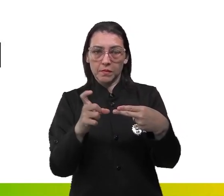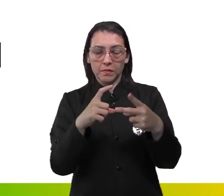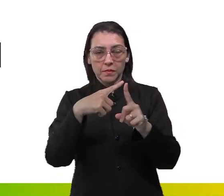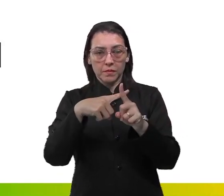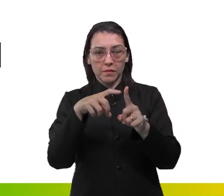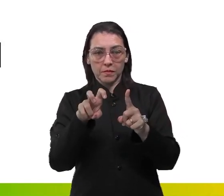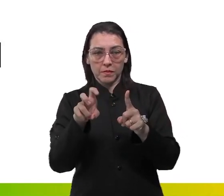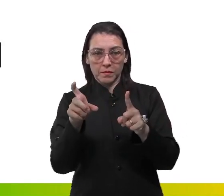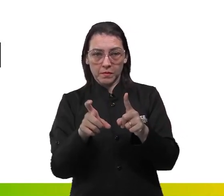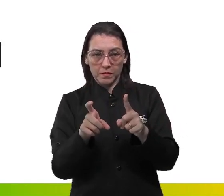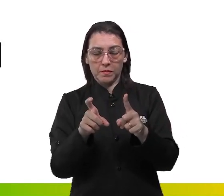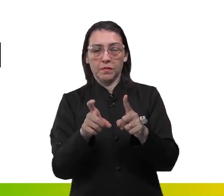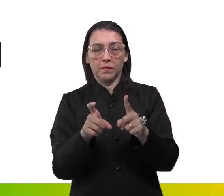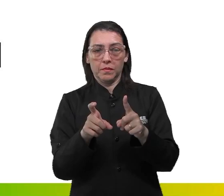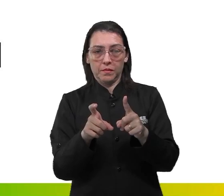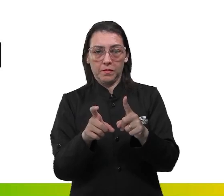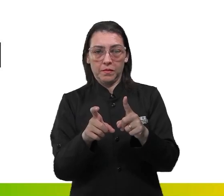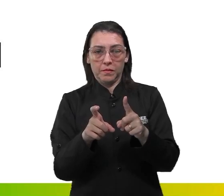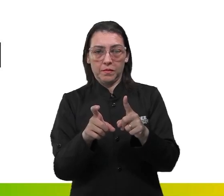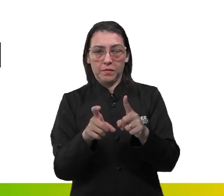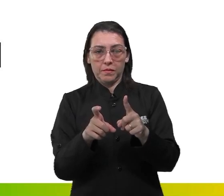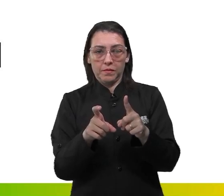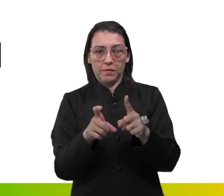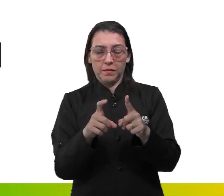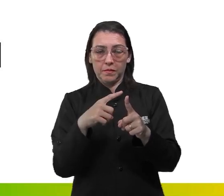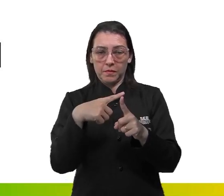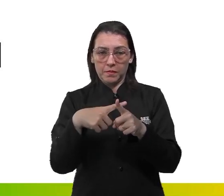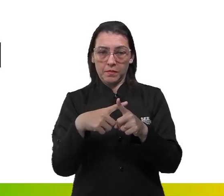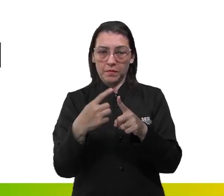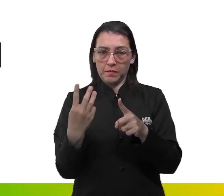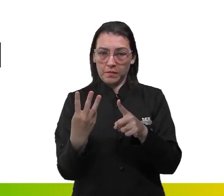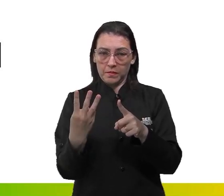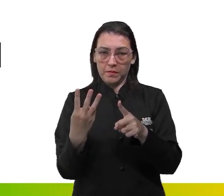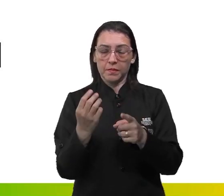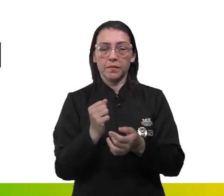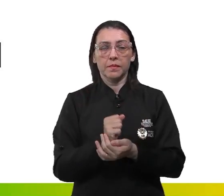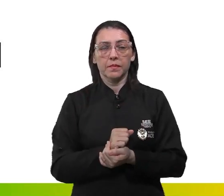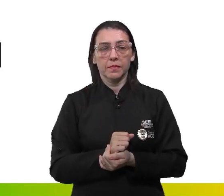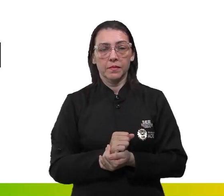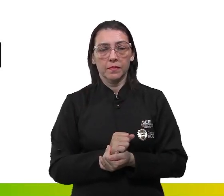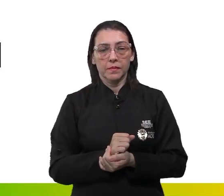mais 5x aqui e mais 3.